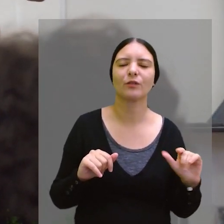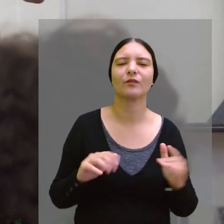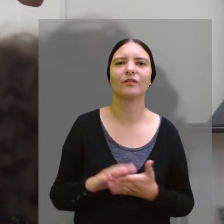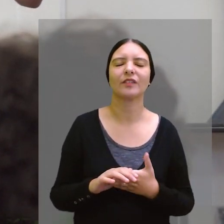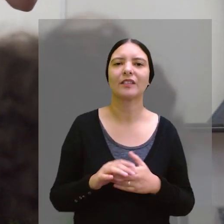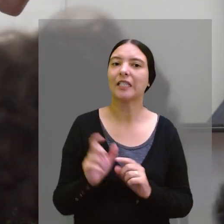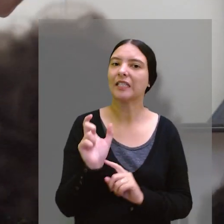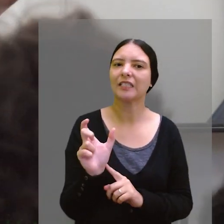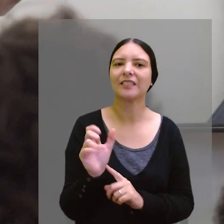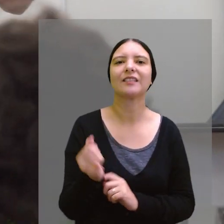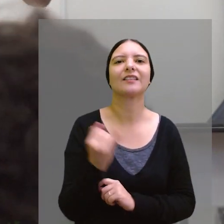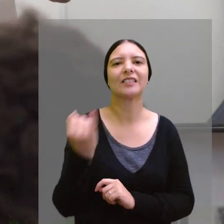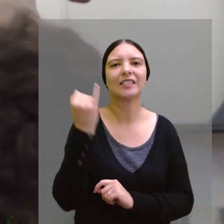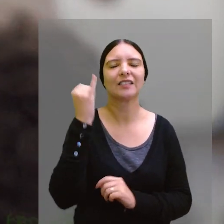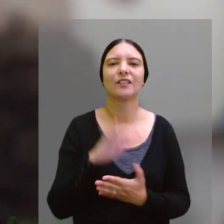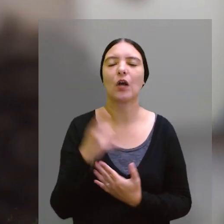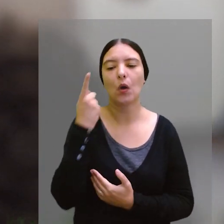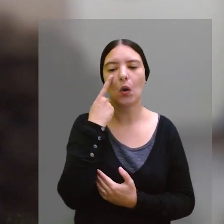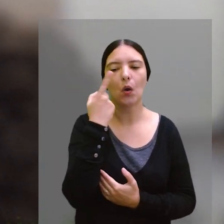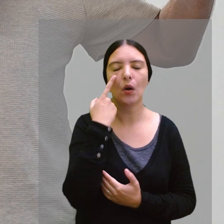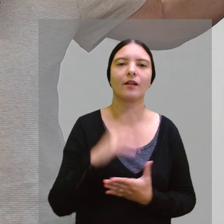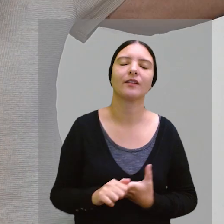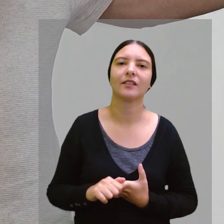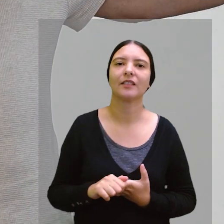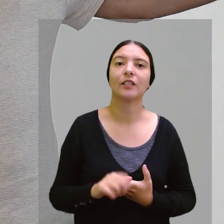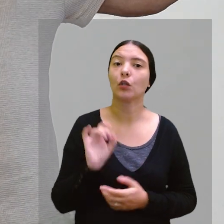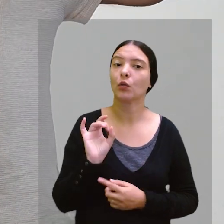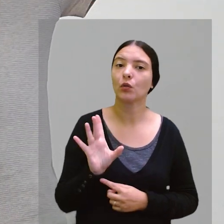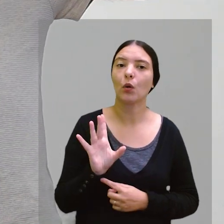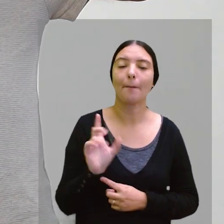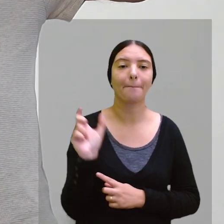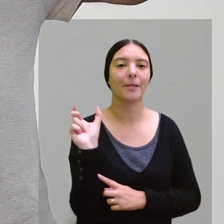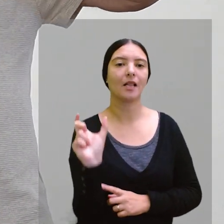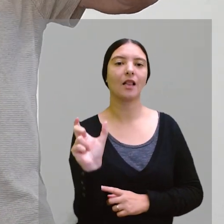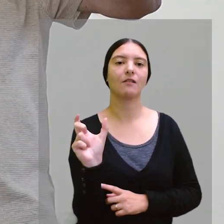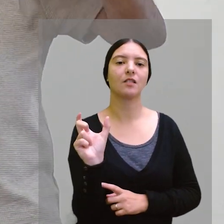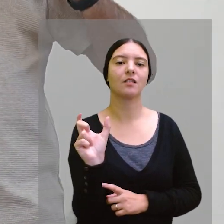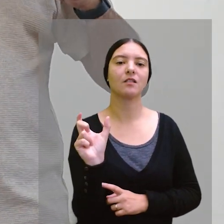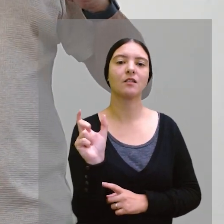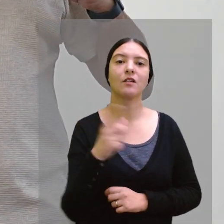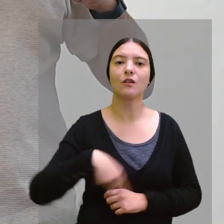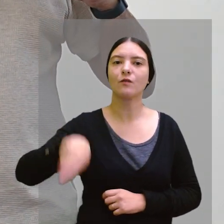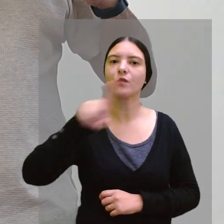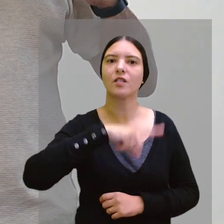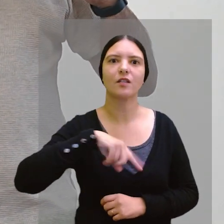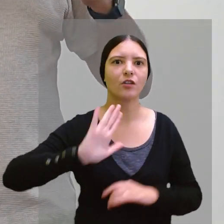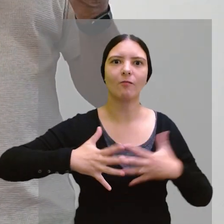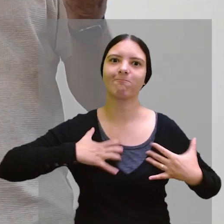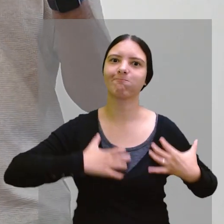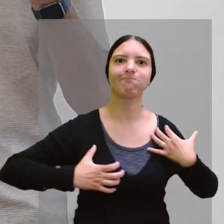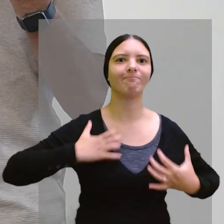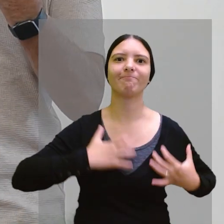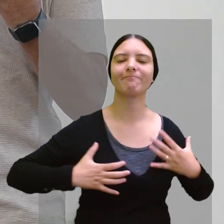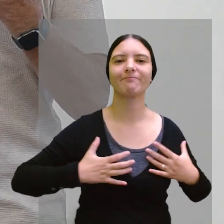que a palavra é importante. Olha só, eu só coloquei ali uma palavra e a reação de vocês.